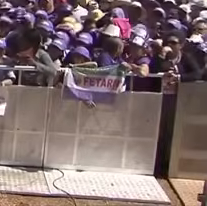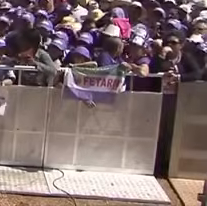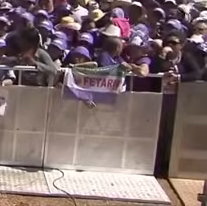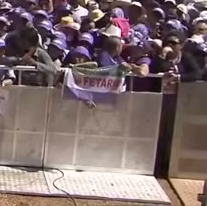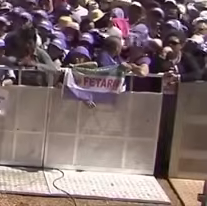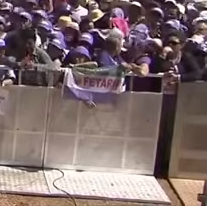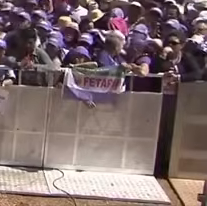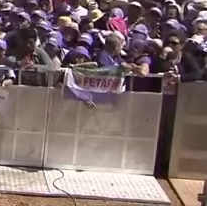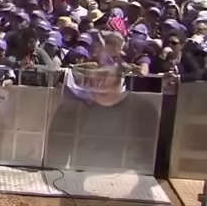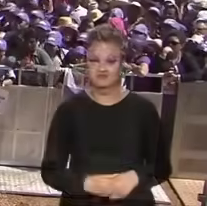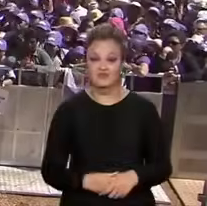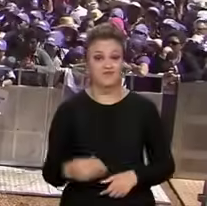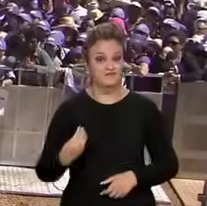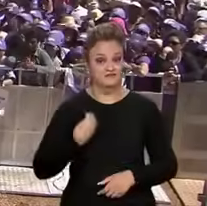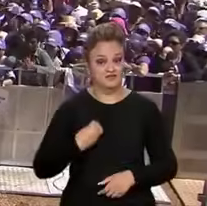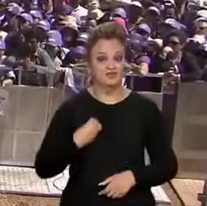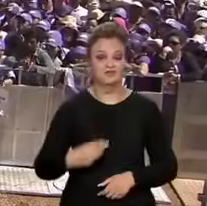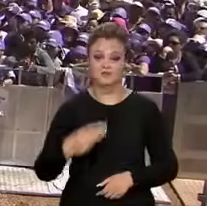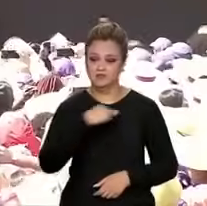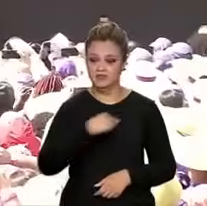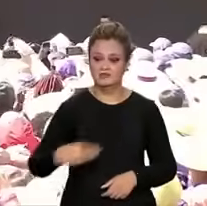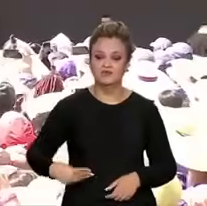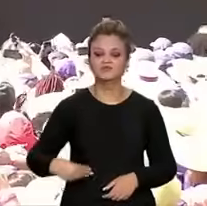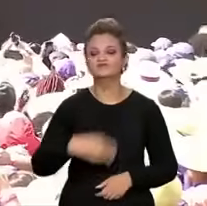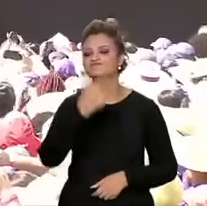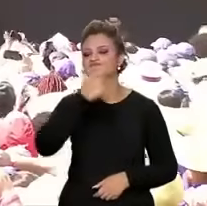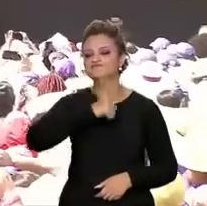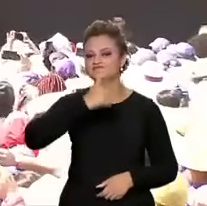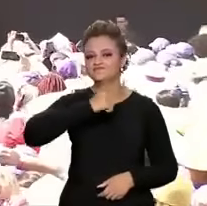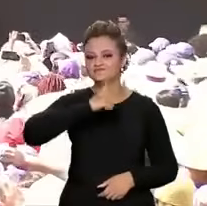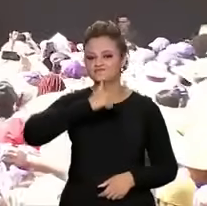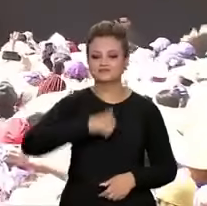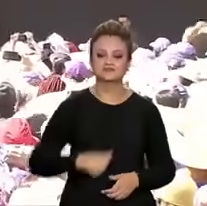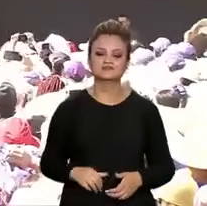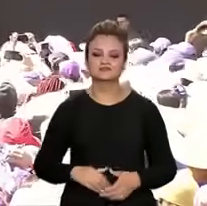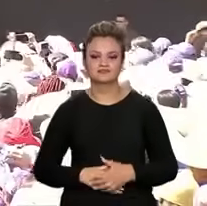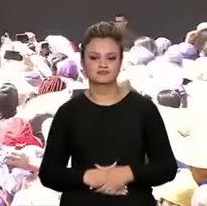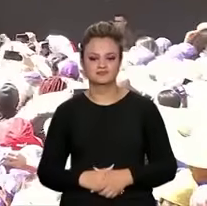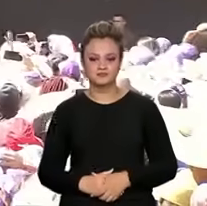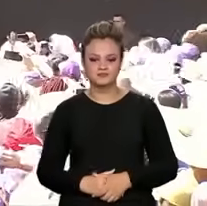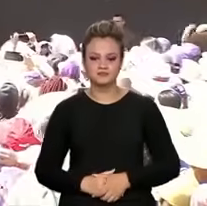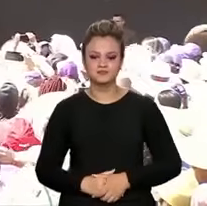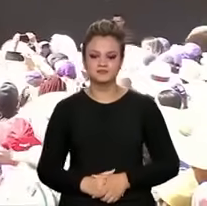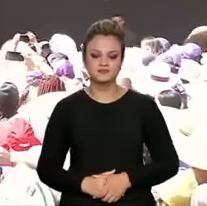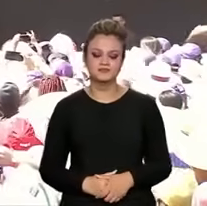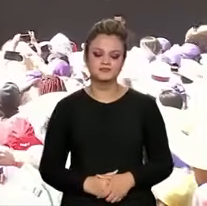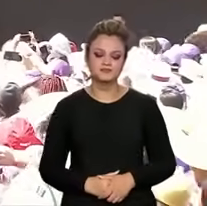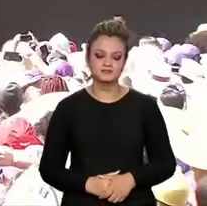registramos a presença do ministro da cidades Jader filho